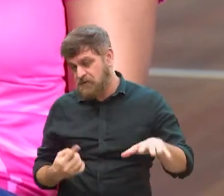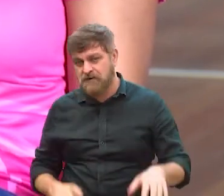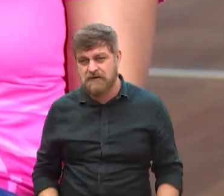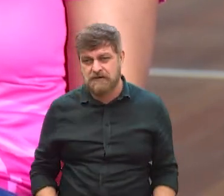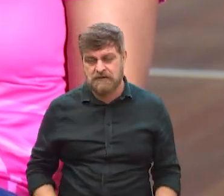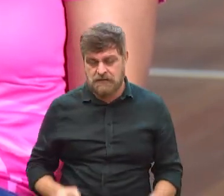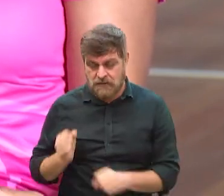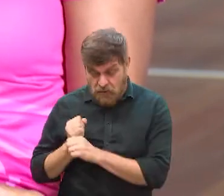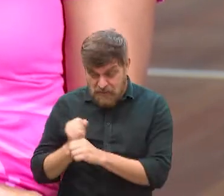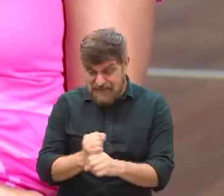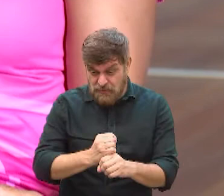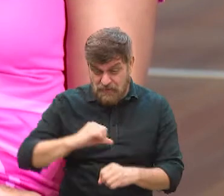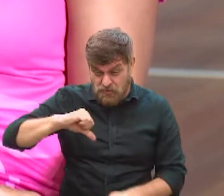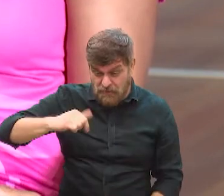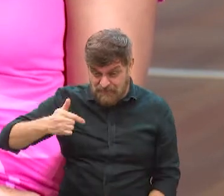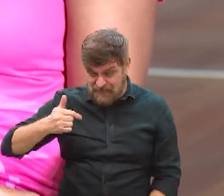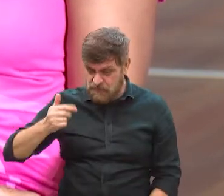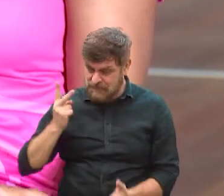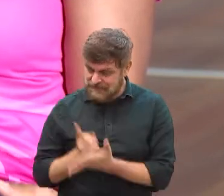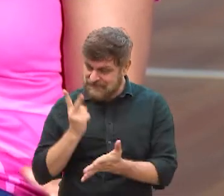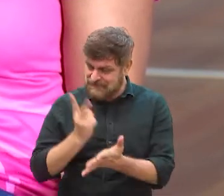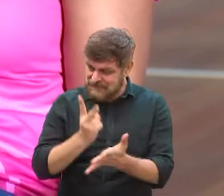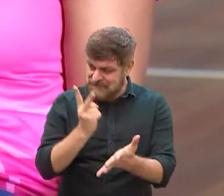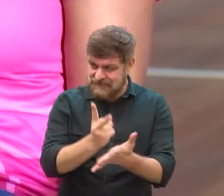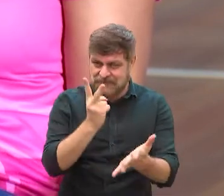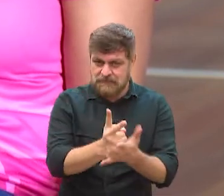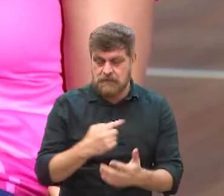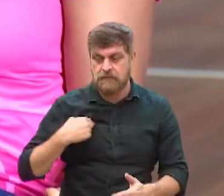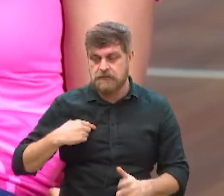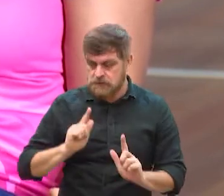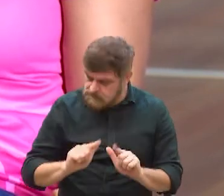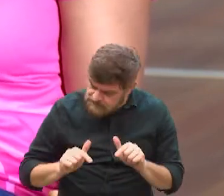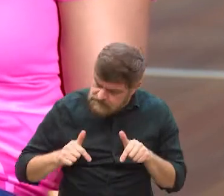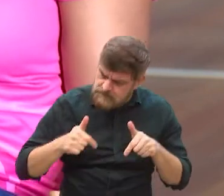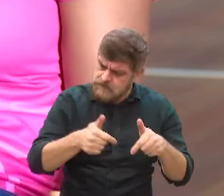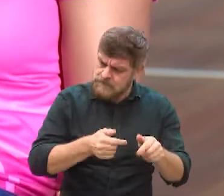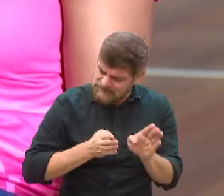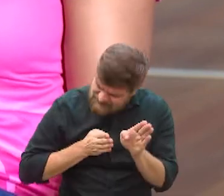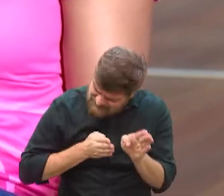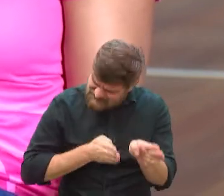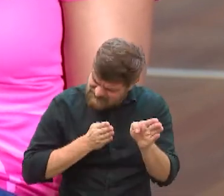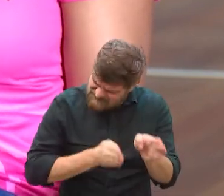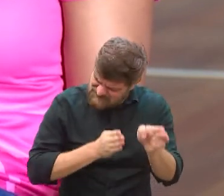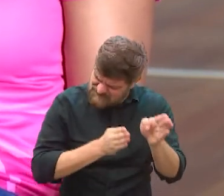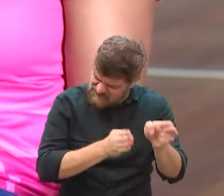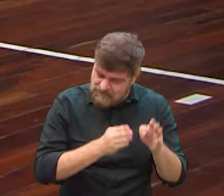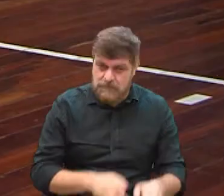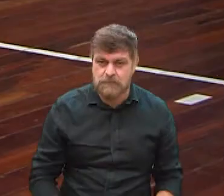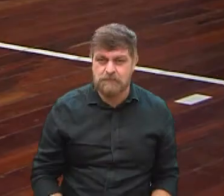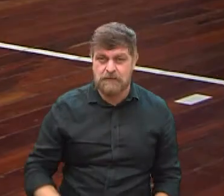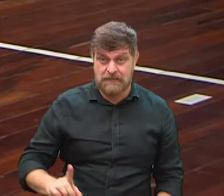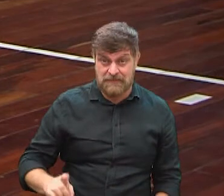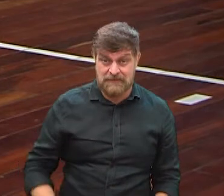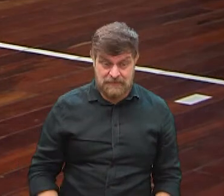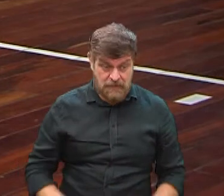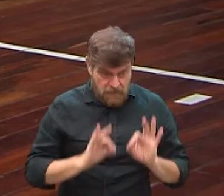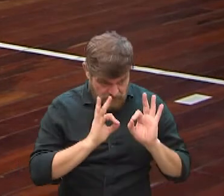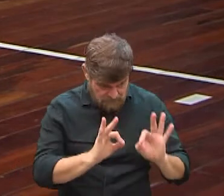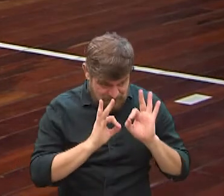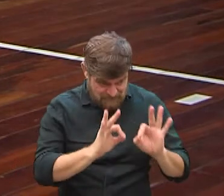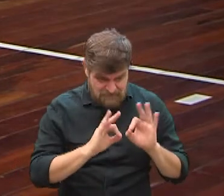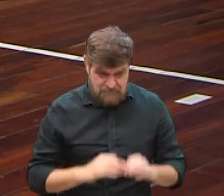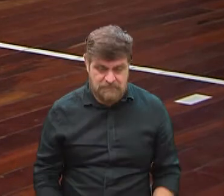basquete feminino ia. Mas, assim, é seguir trabalhando, seguir nesse caminho, que acho que é o caminho que Deus está dando certo,